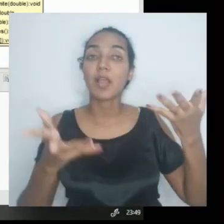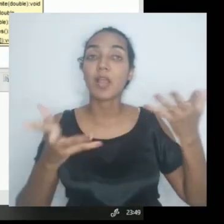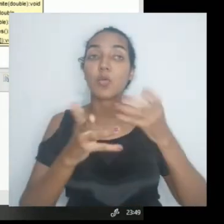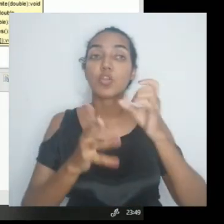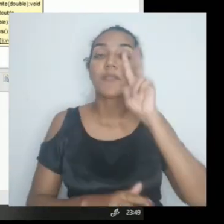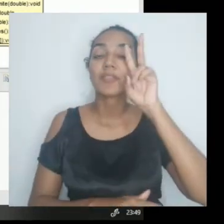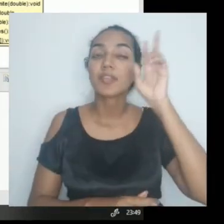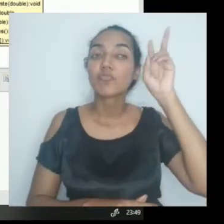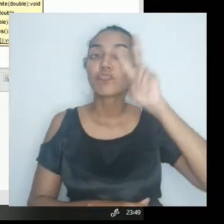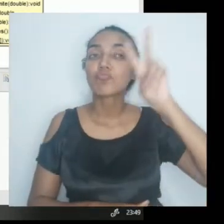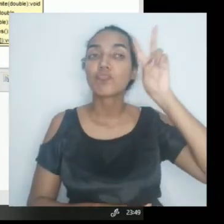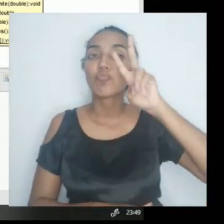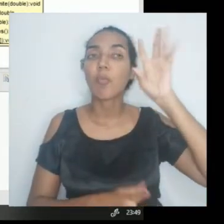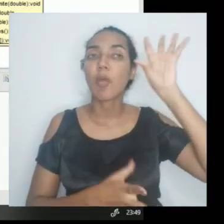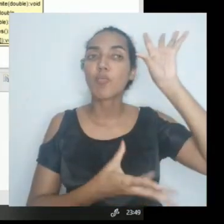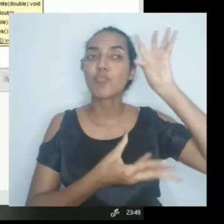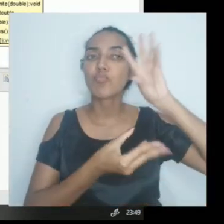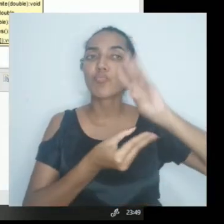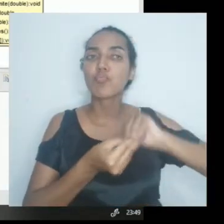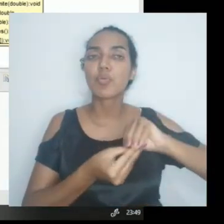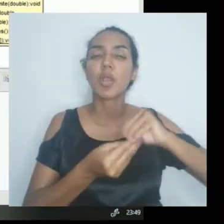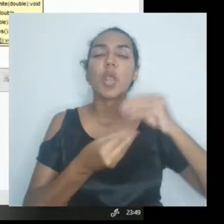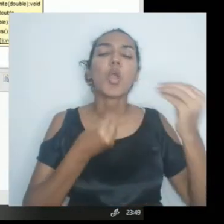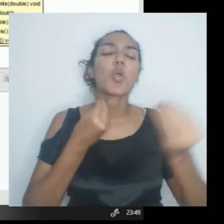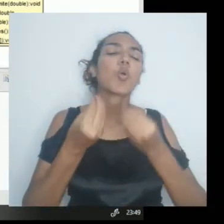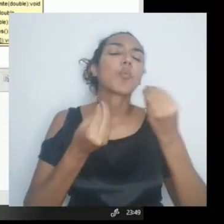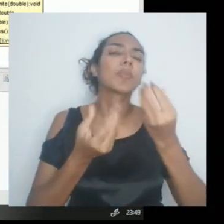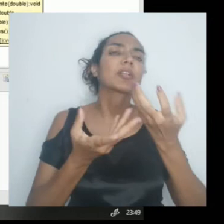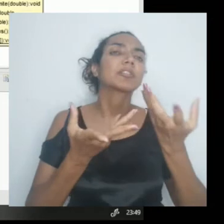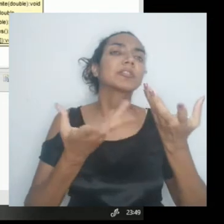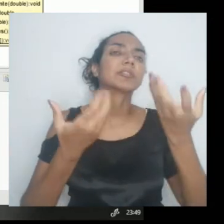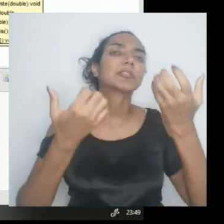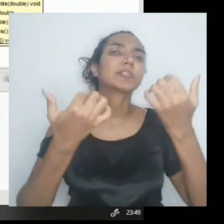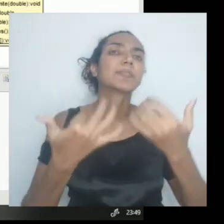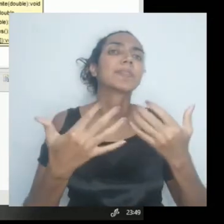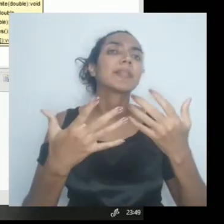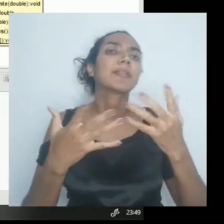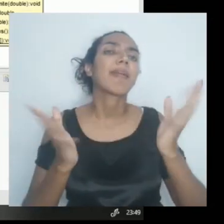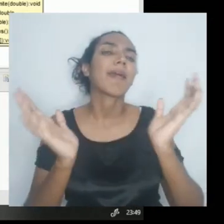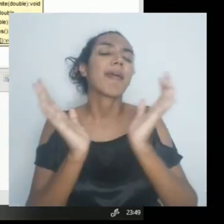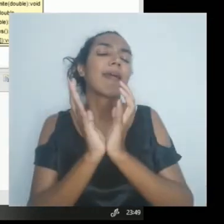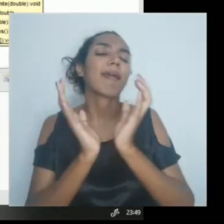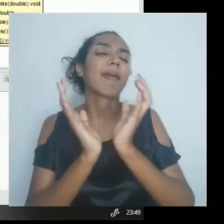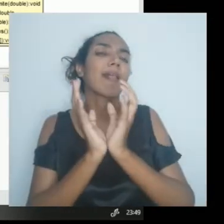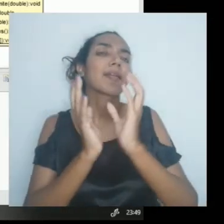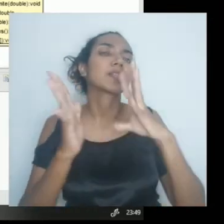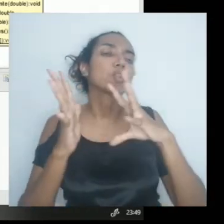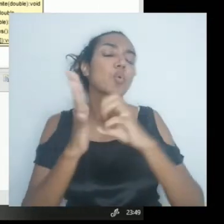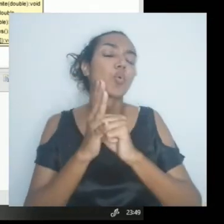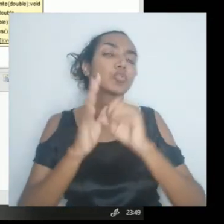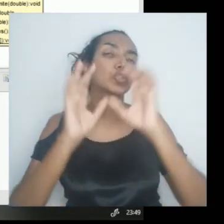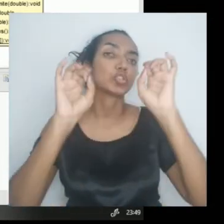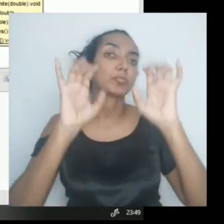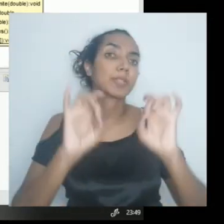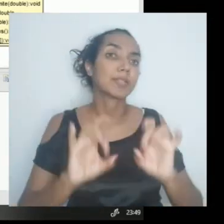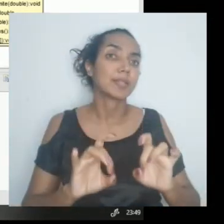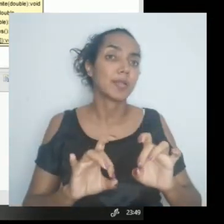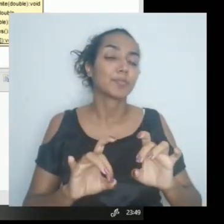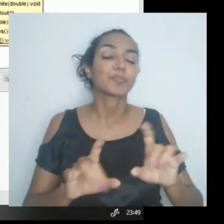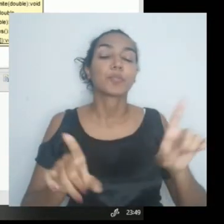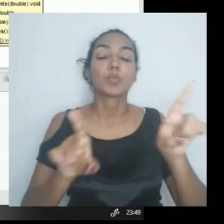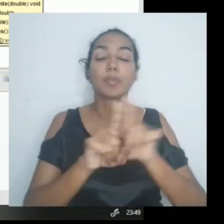aí sim entram alguns outros detalhes sobre polimorfismo. A classe conta especial ela apresenta um comportamento um pouco